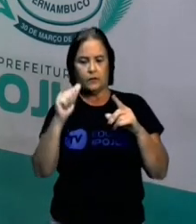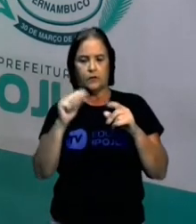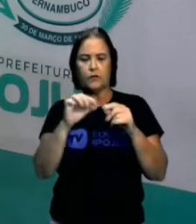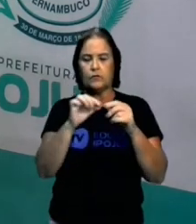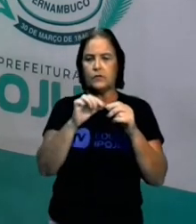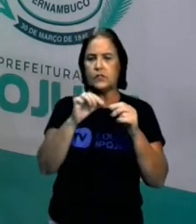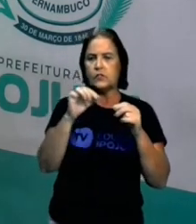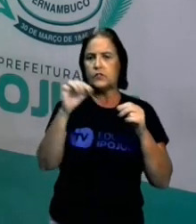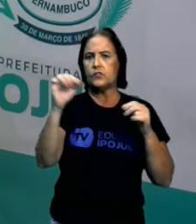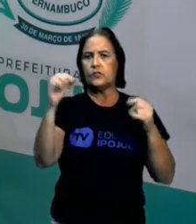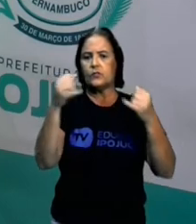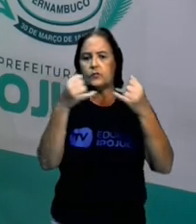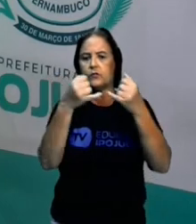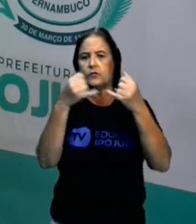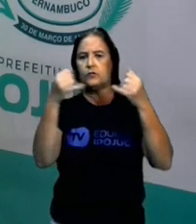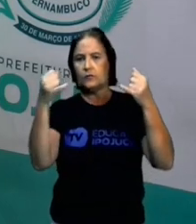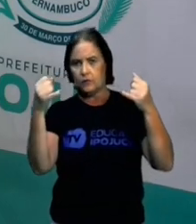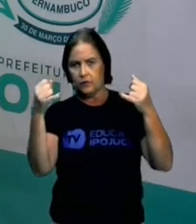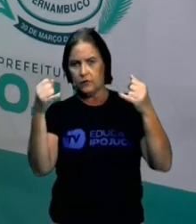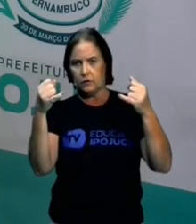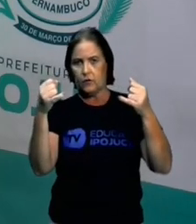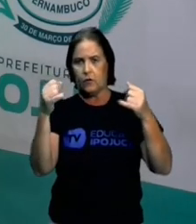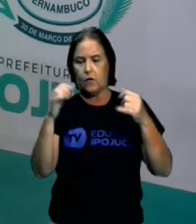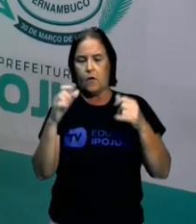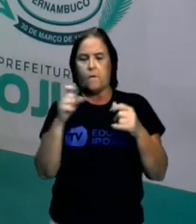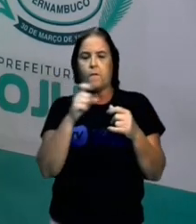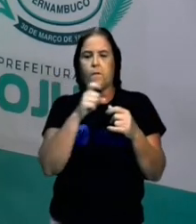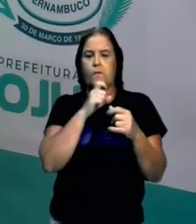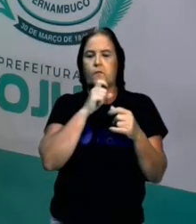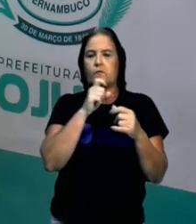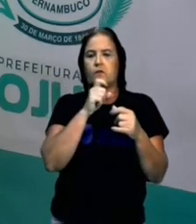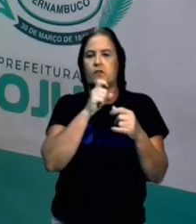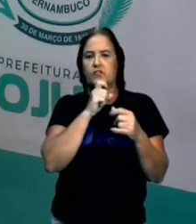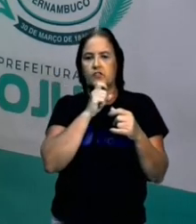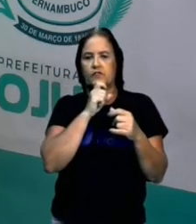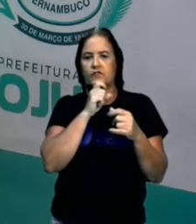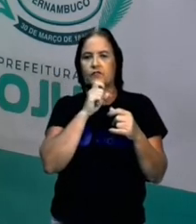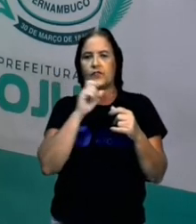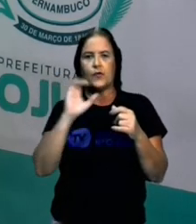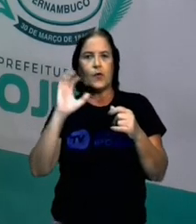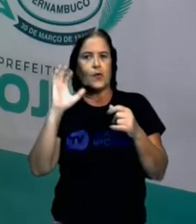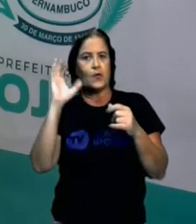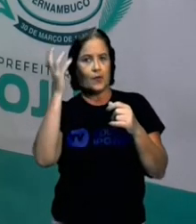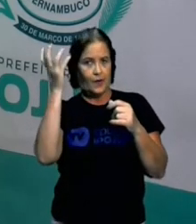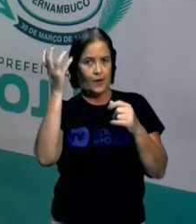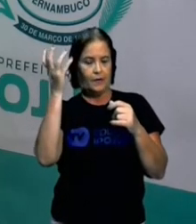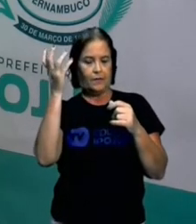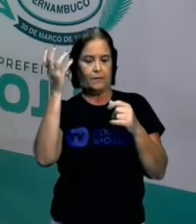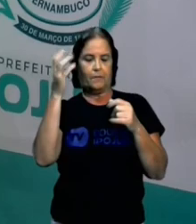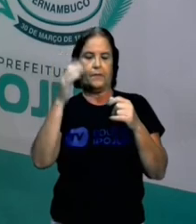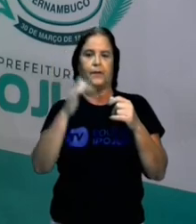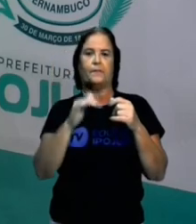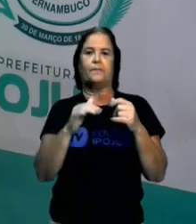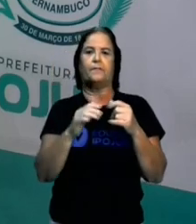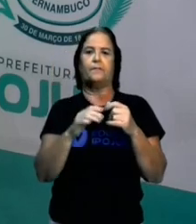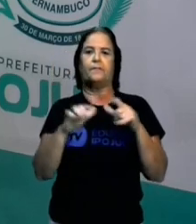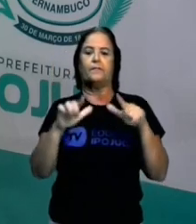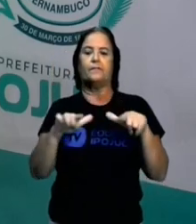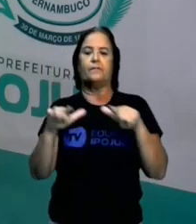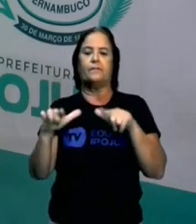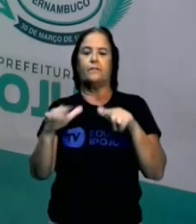do Equador, mais frio vai ser o clima daquela região. Certo? Vamos